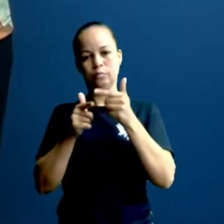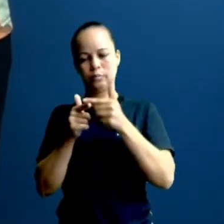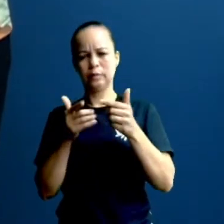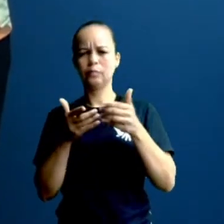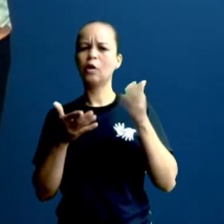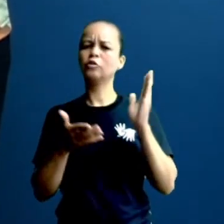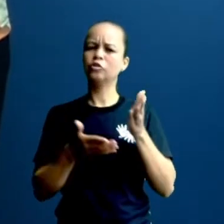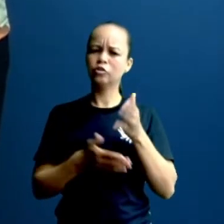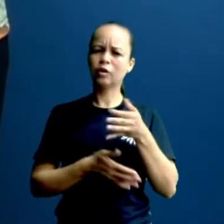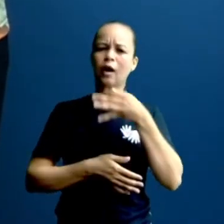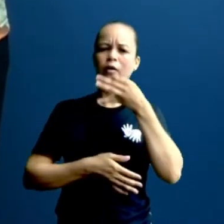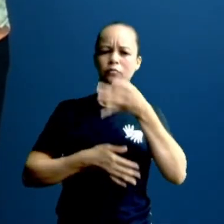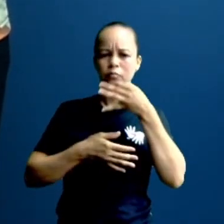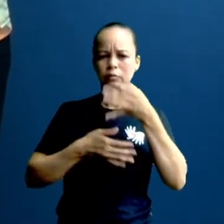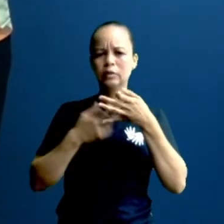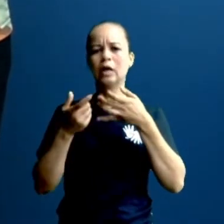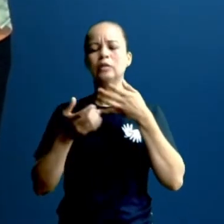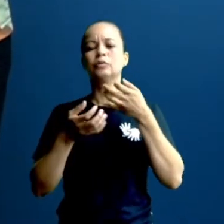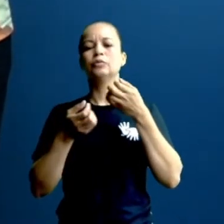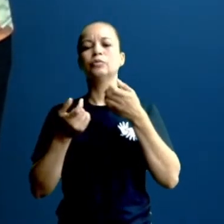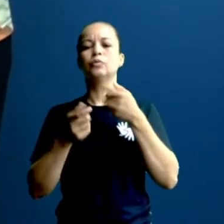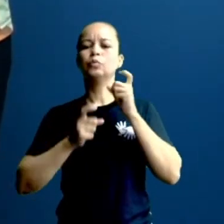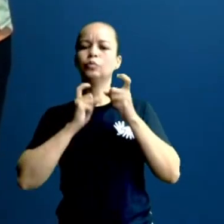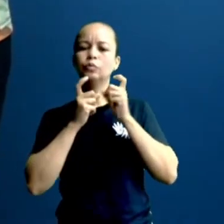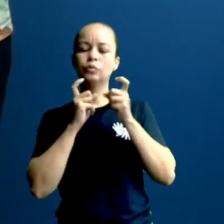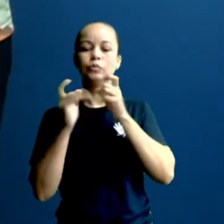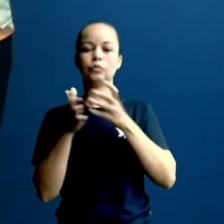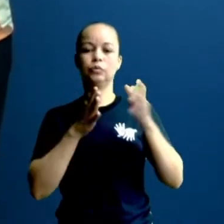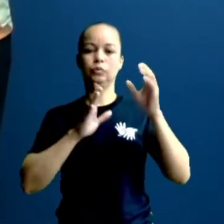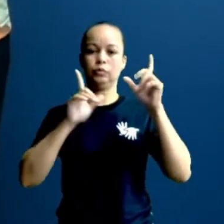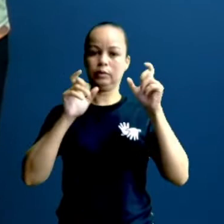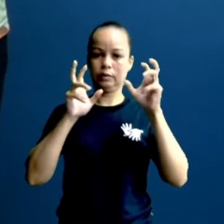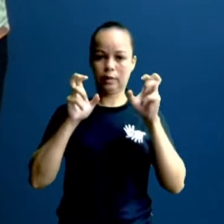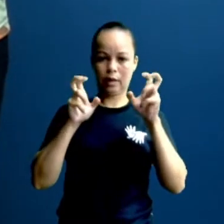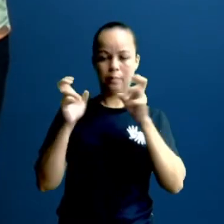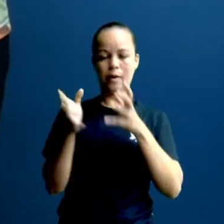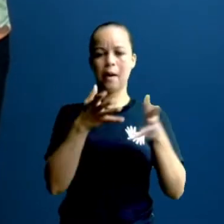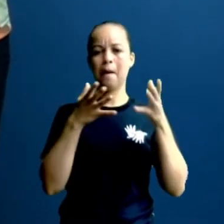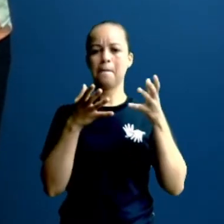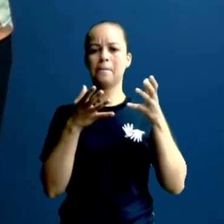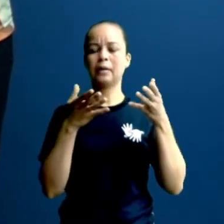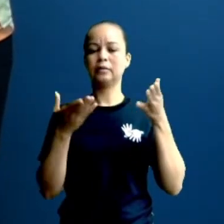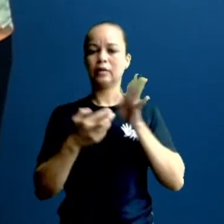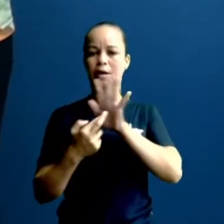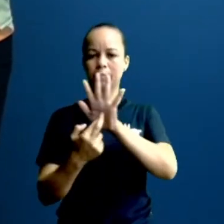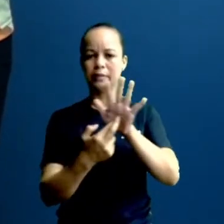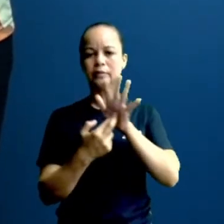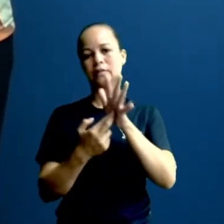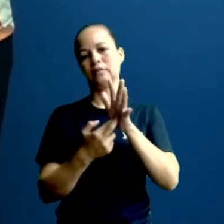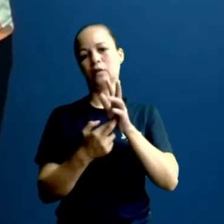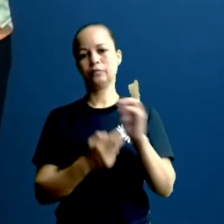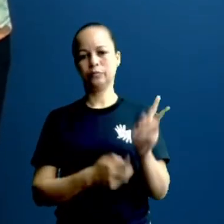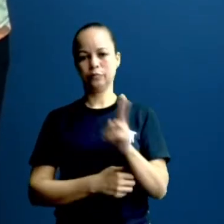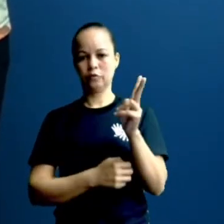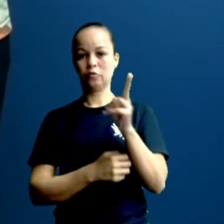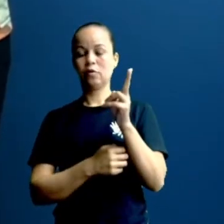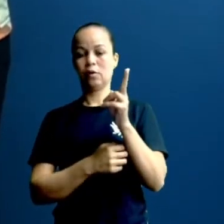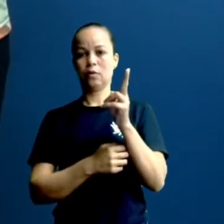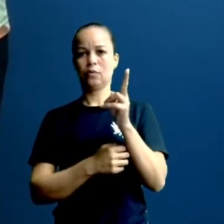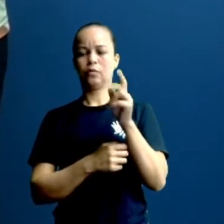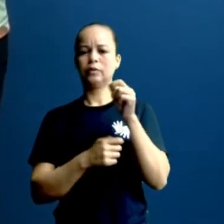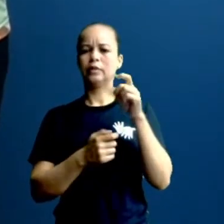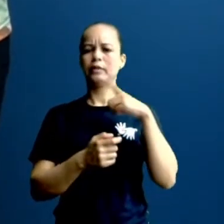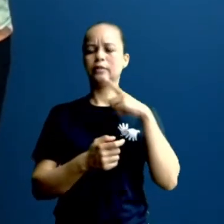tema, associado também aí a representação do valor, né, que a gente tem em relação